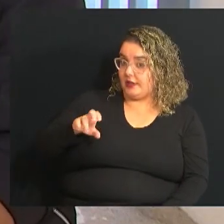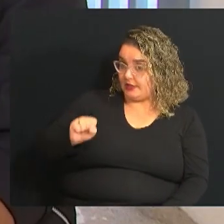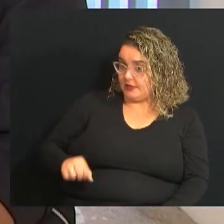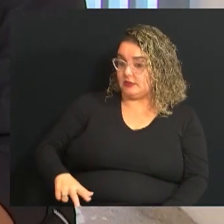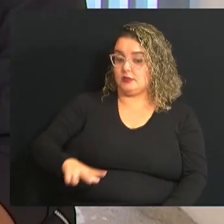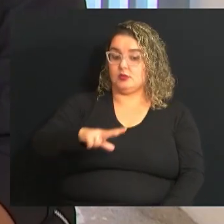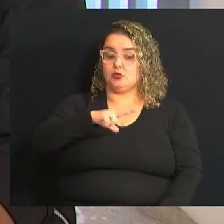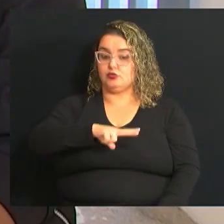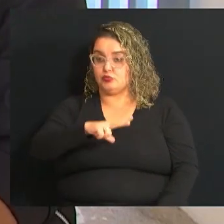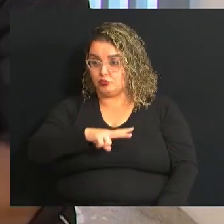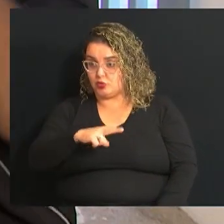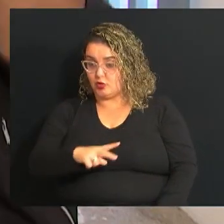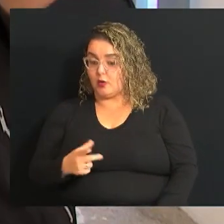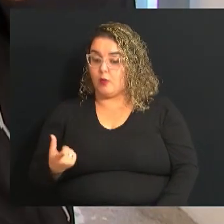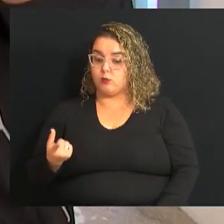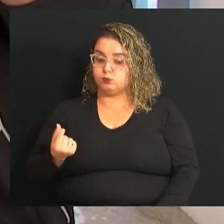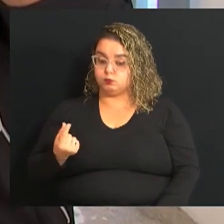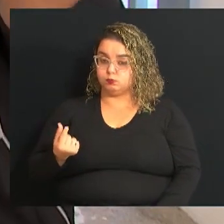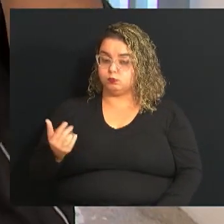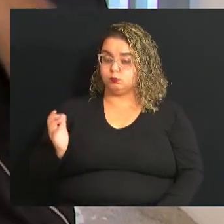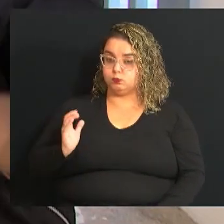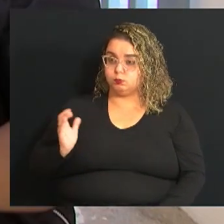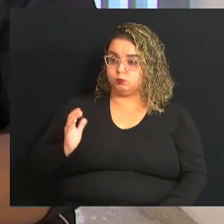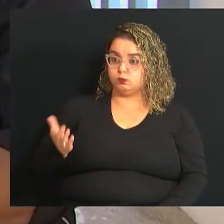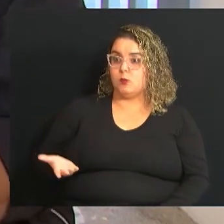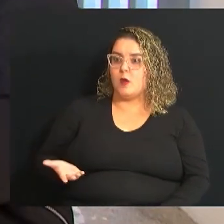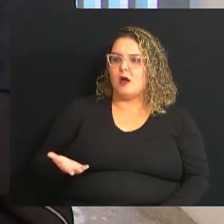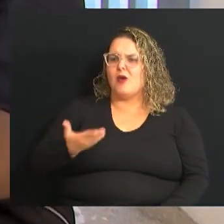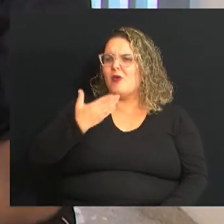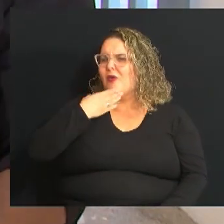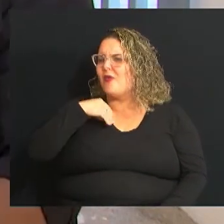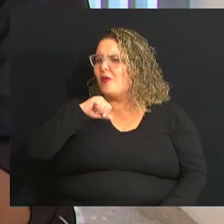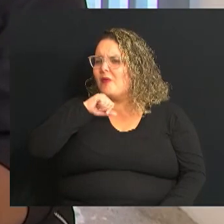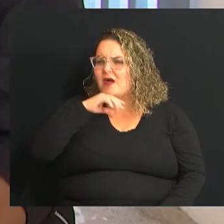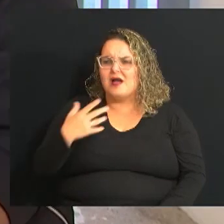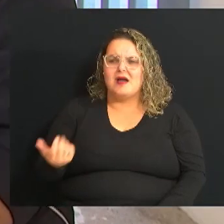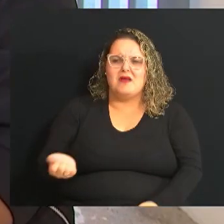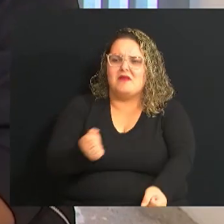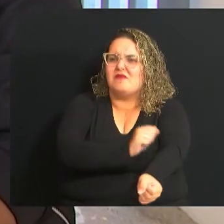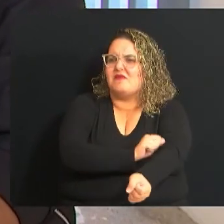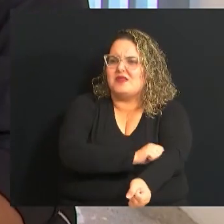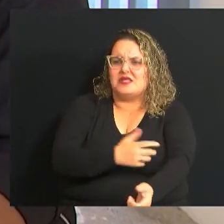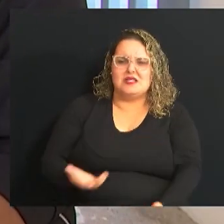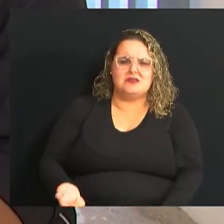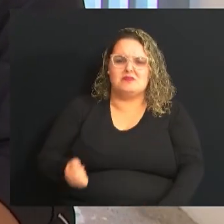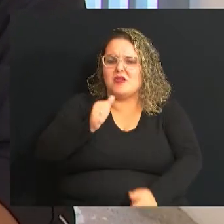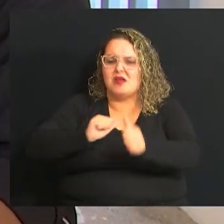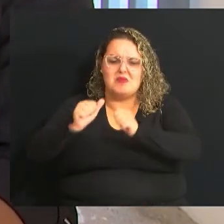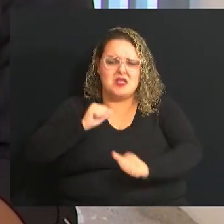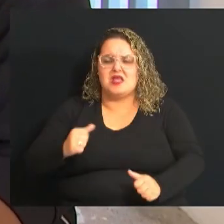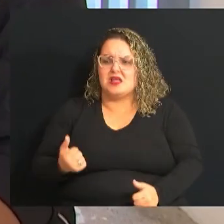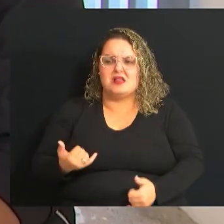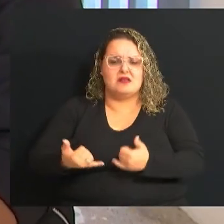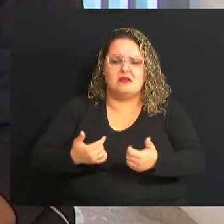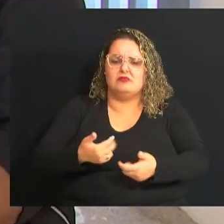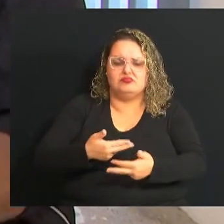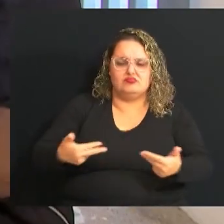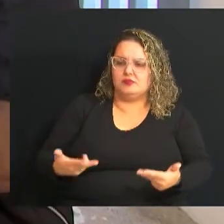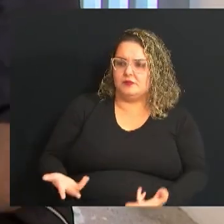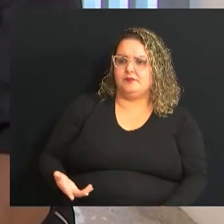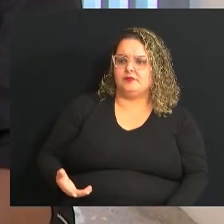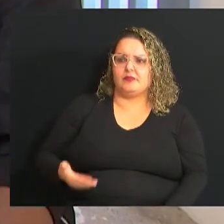chamada Amparo. E aí, quando eu vim para Campinas, foi onde eu tive contato com o Carlos Gomes. E aí, uma das primeiras coisas que me